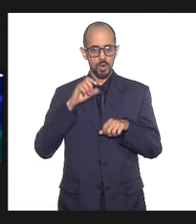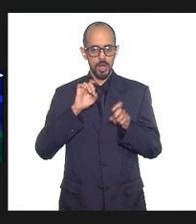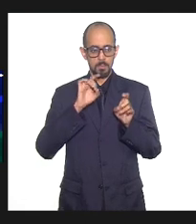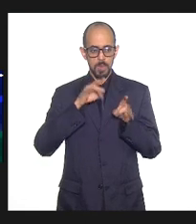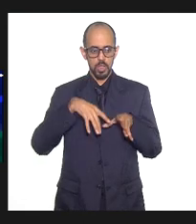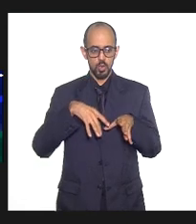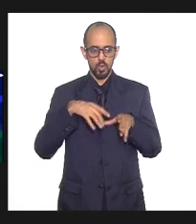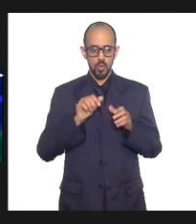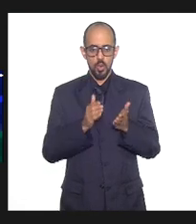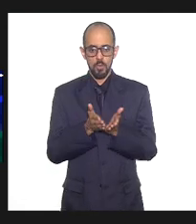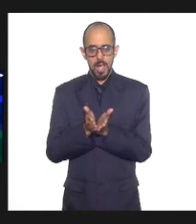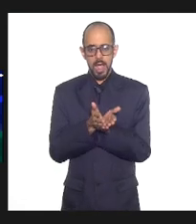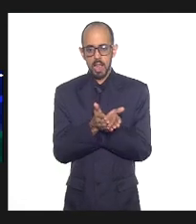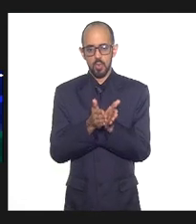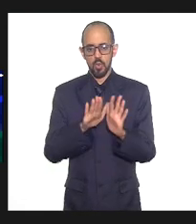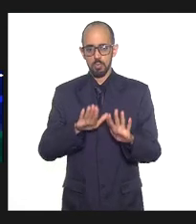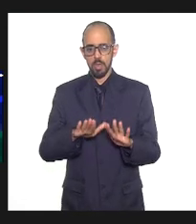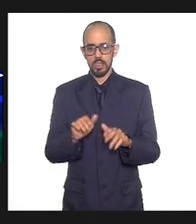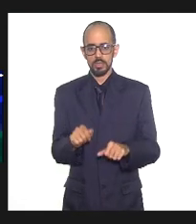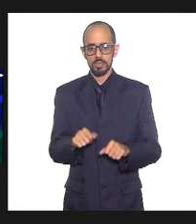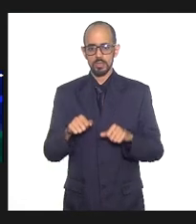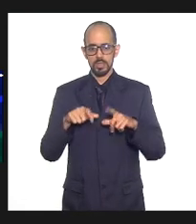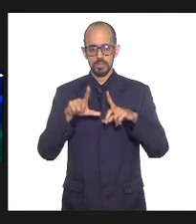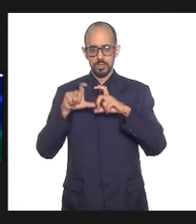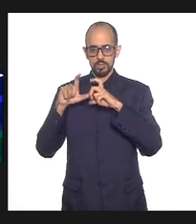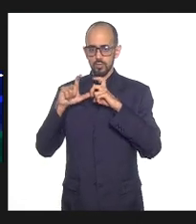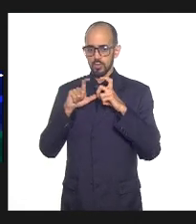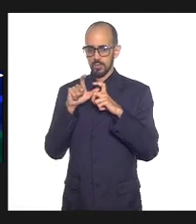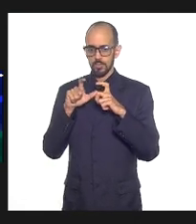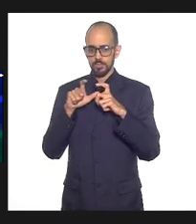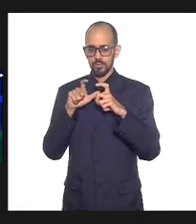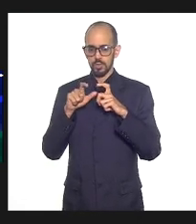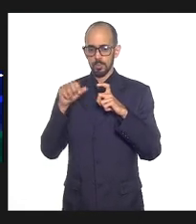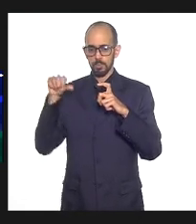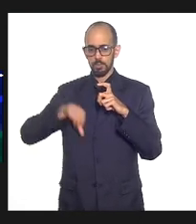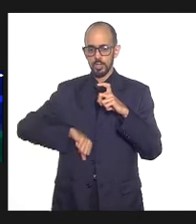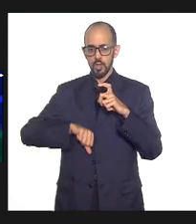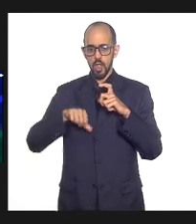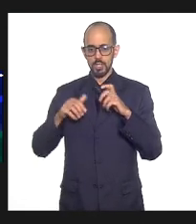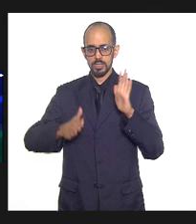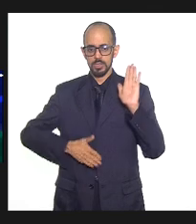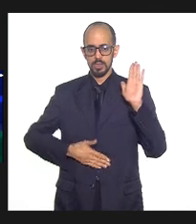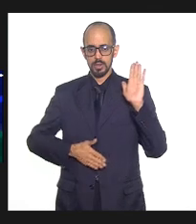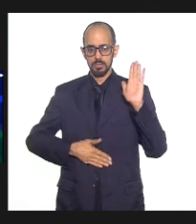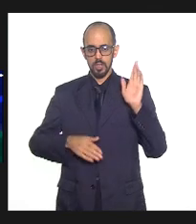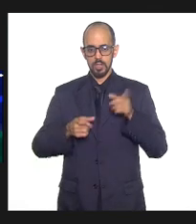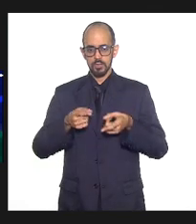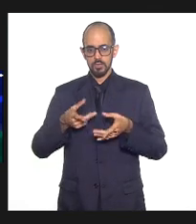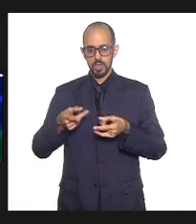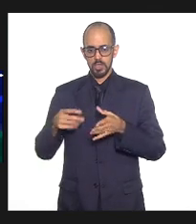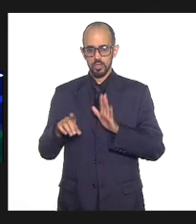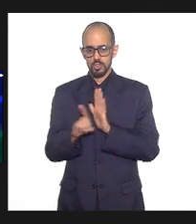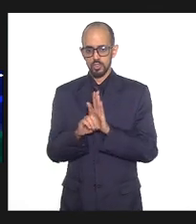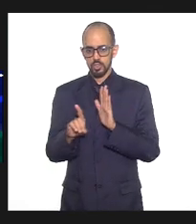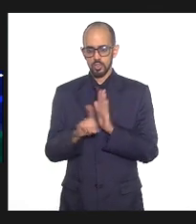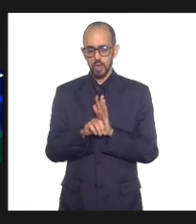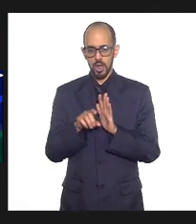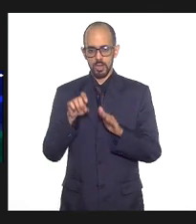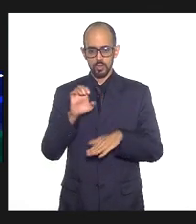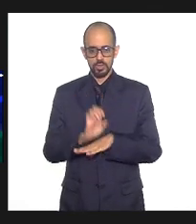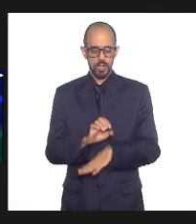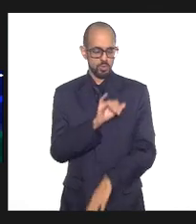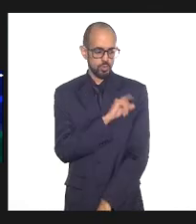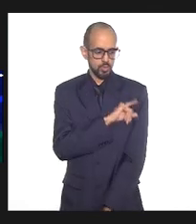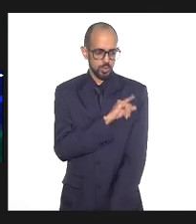abandonou o barco, mas que se deixa fotografar ao lado dos piores fascínoras, criminosos, traficantes de drogas que dizimam família nesse estado. Então,